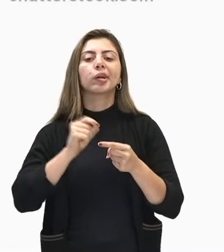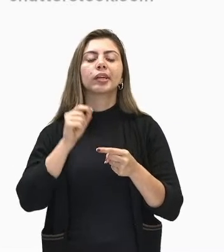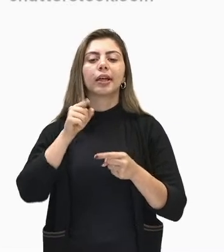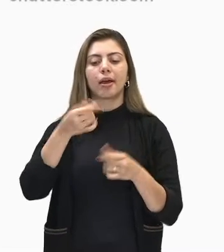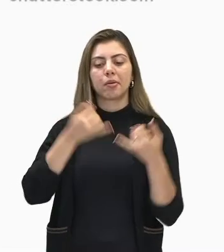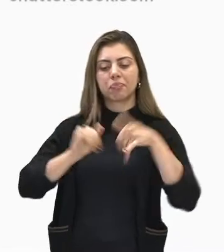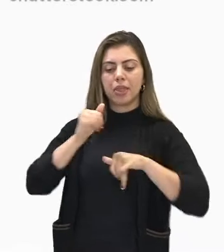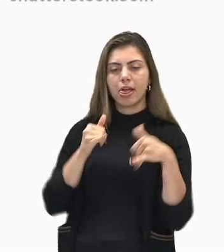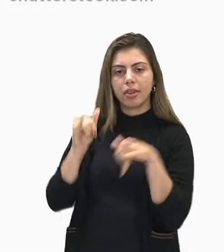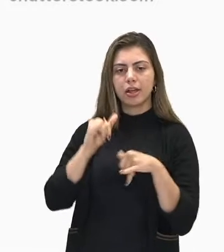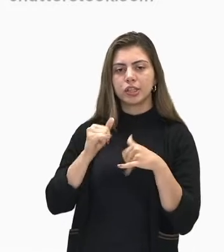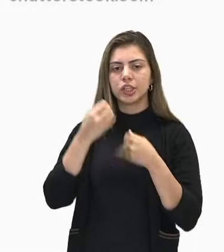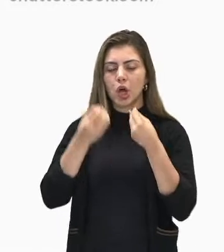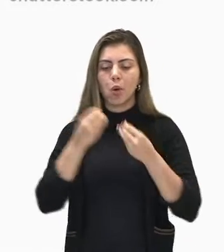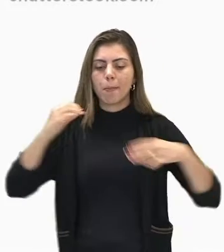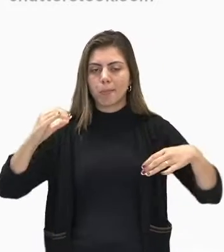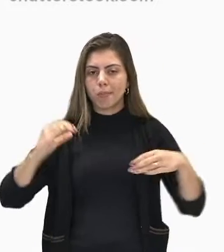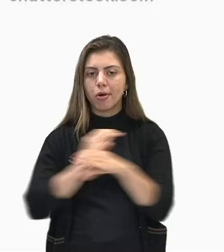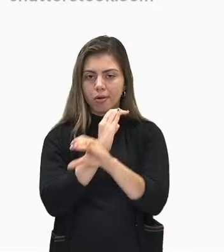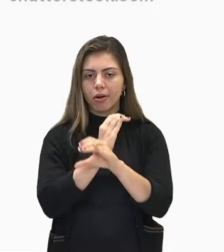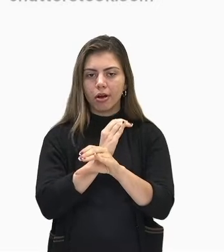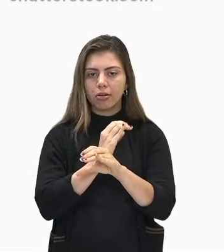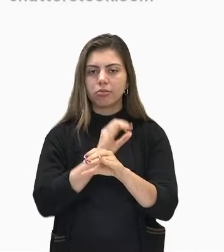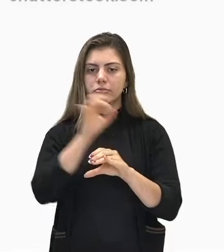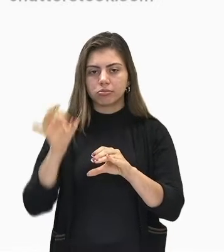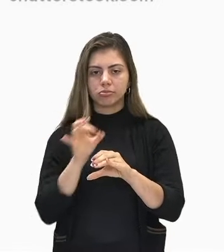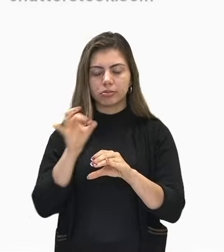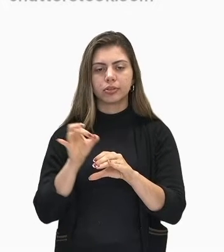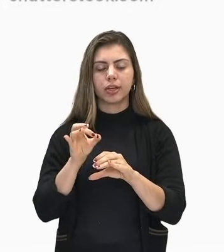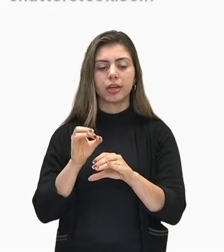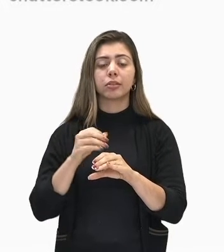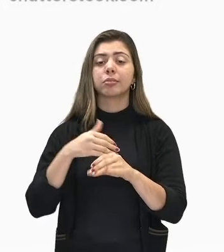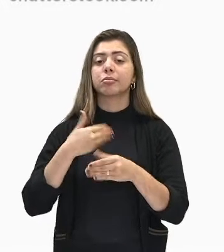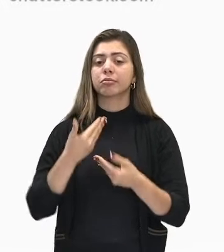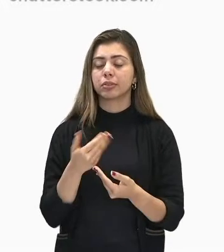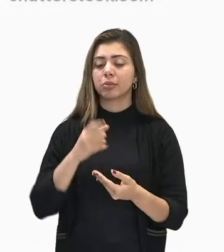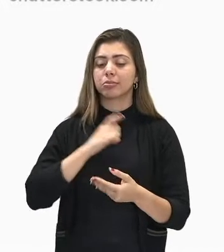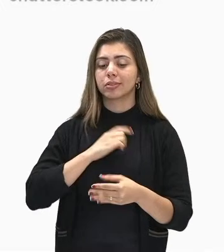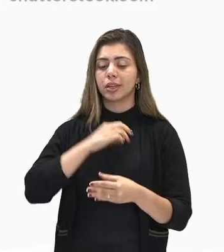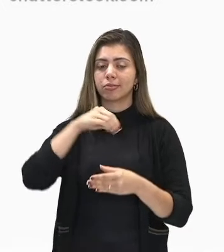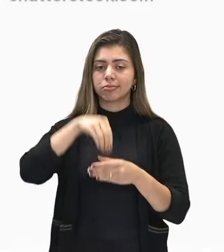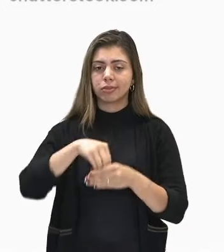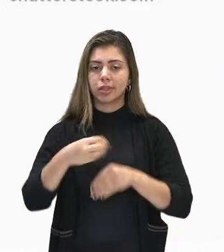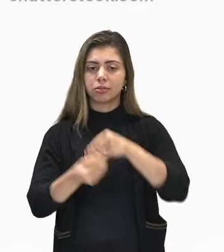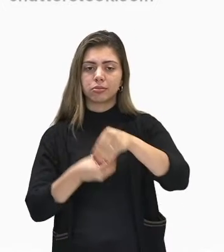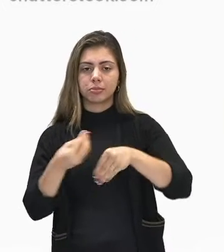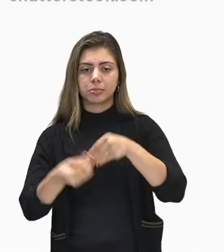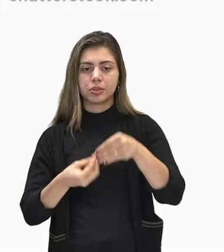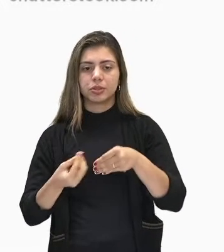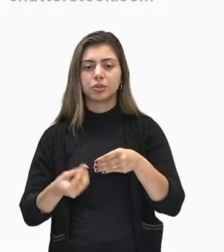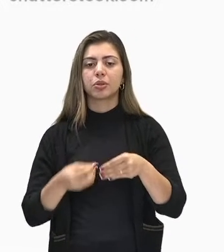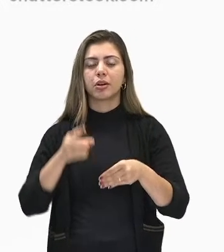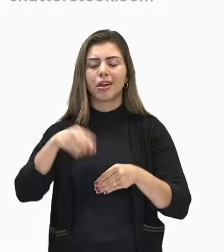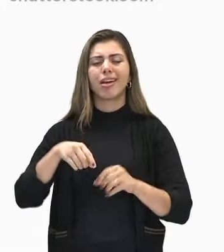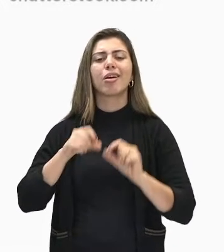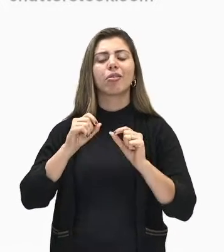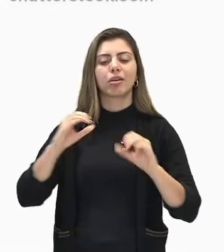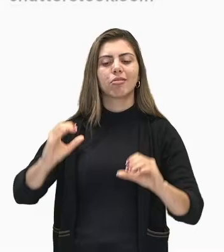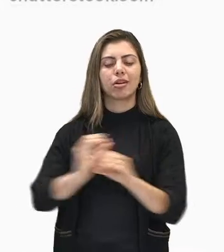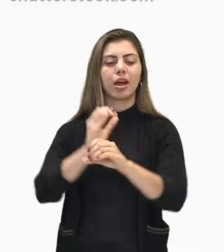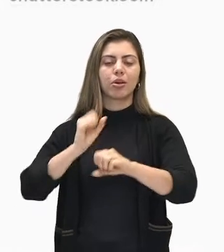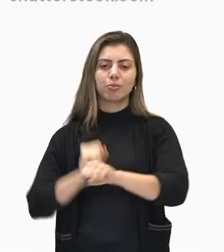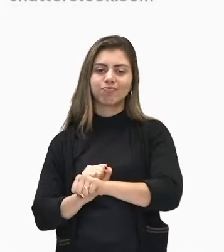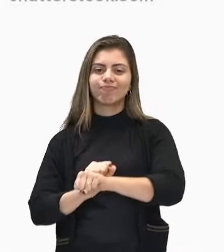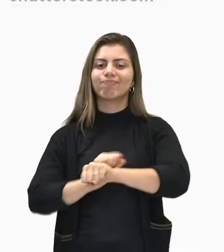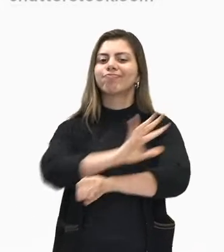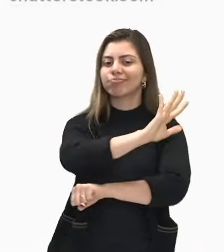energia na forma de calor envolvido na reação é liberada para